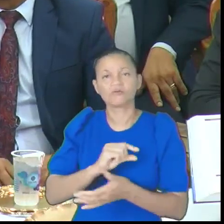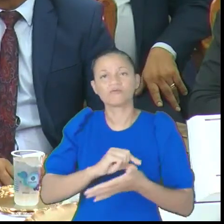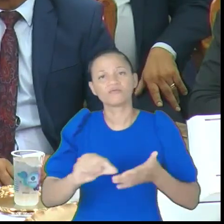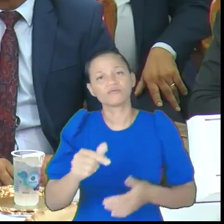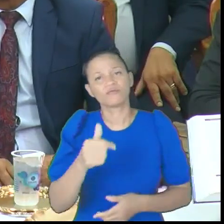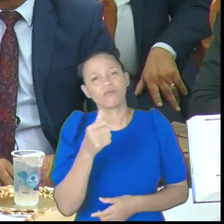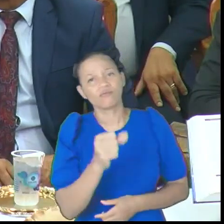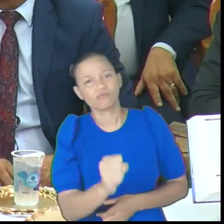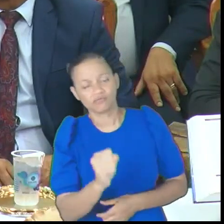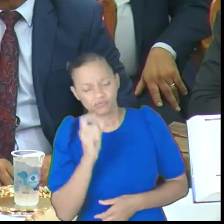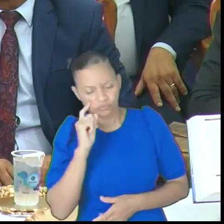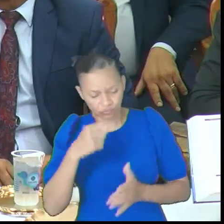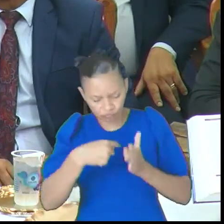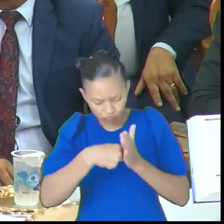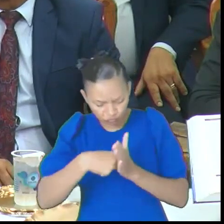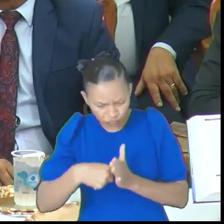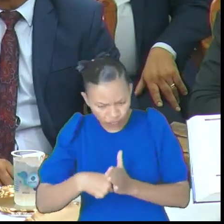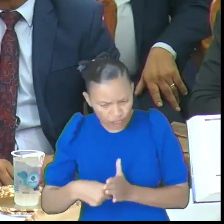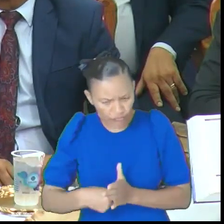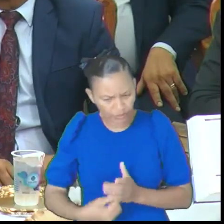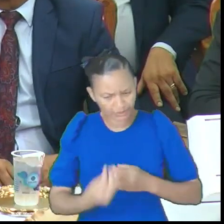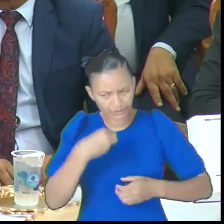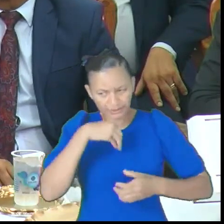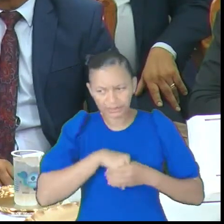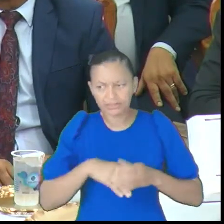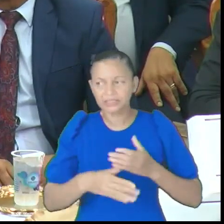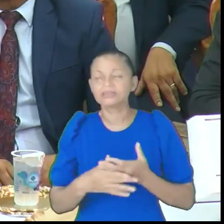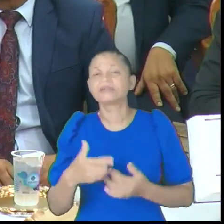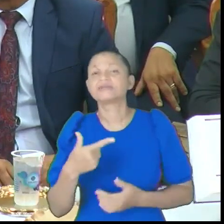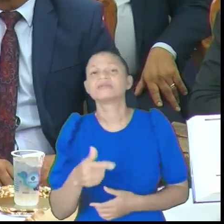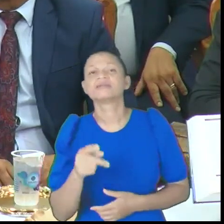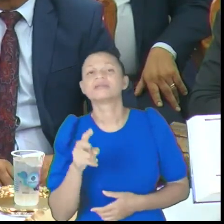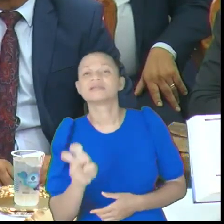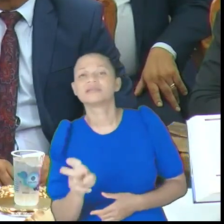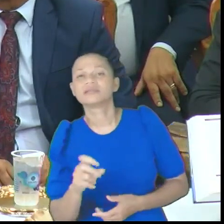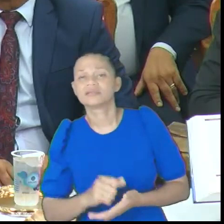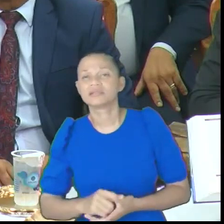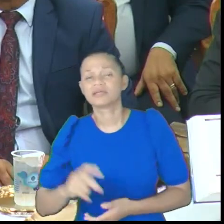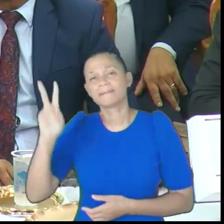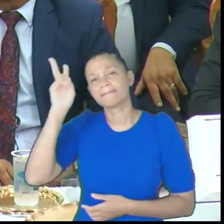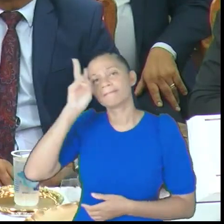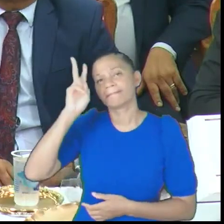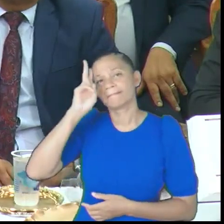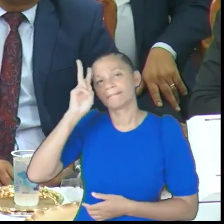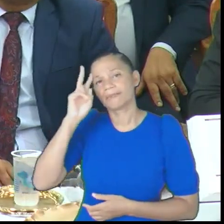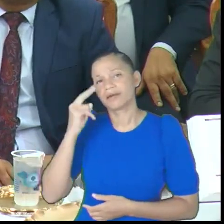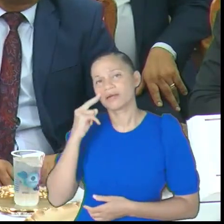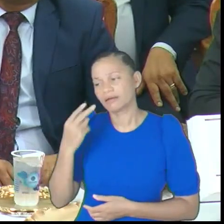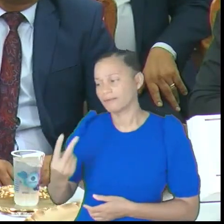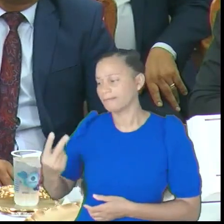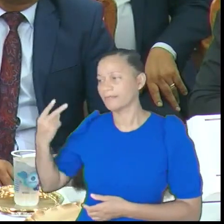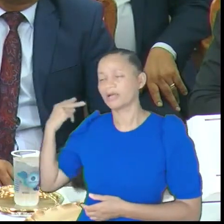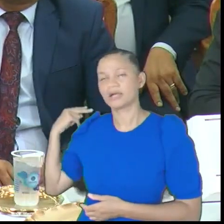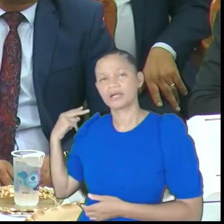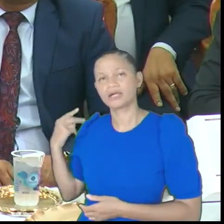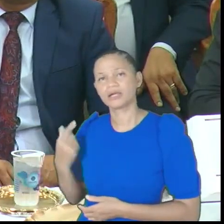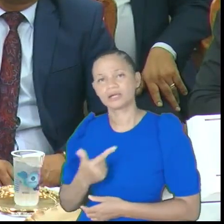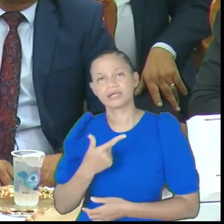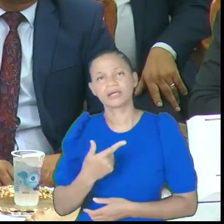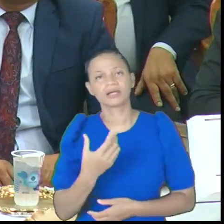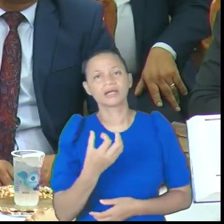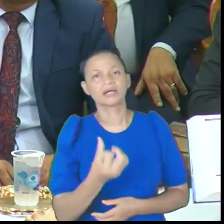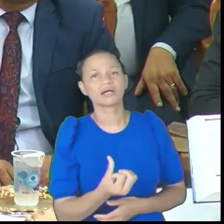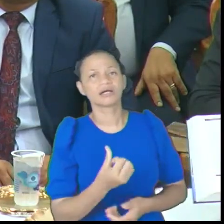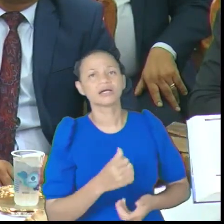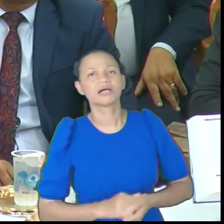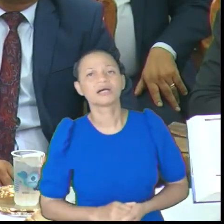28, examine-se dentro. 25, em memória, olhar para trás. E o 26,